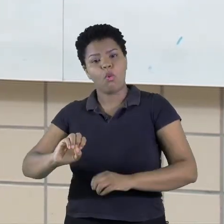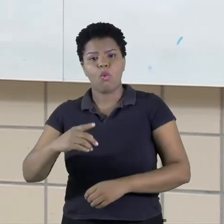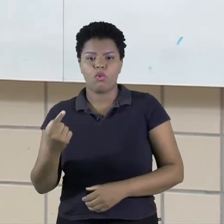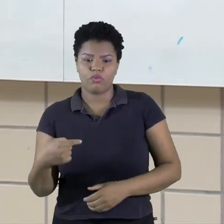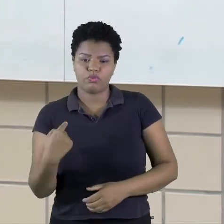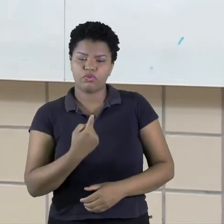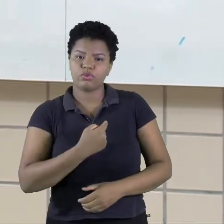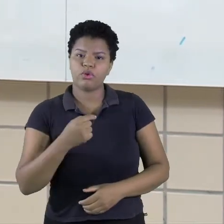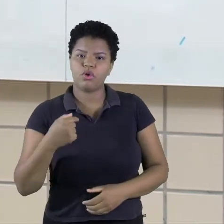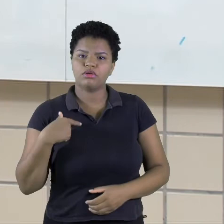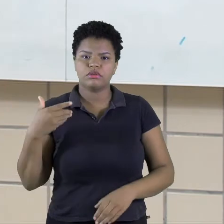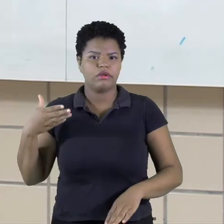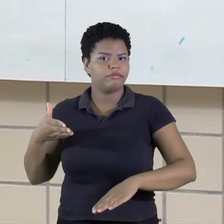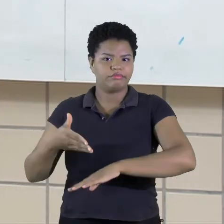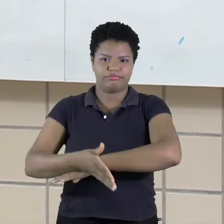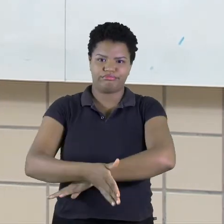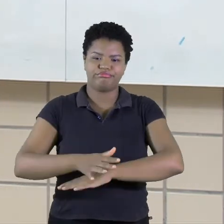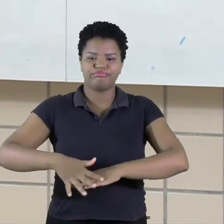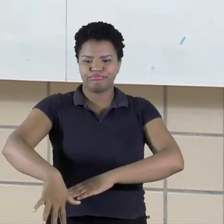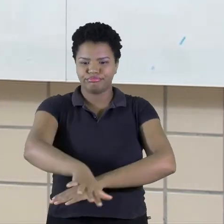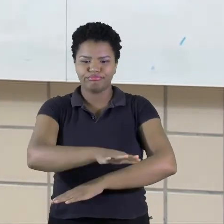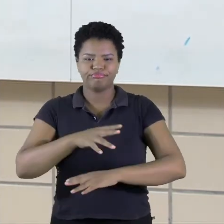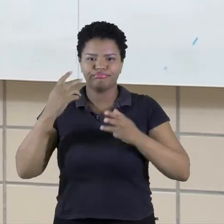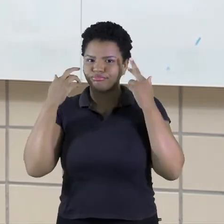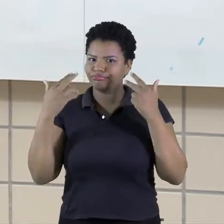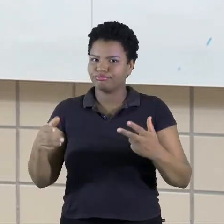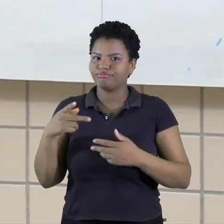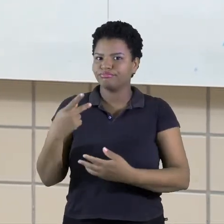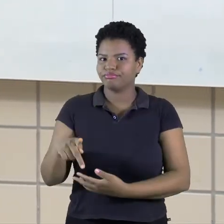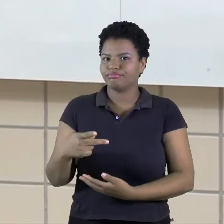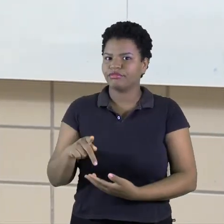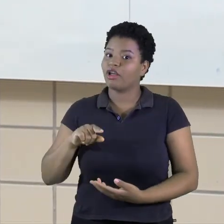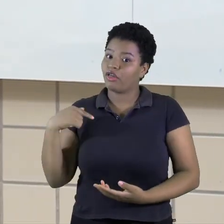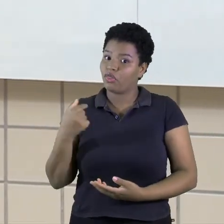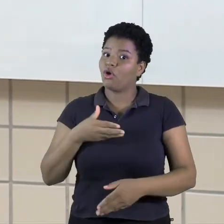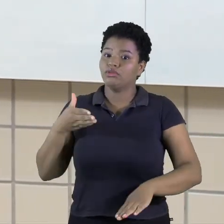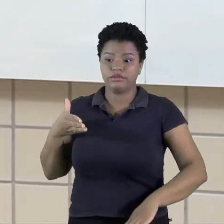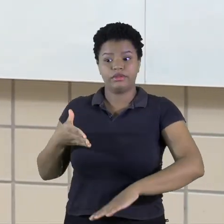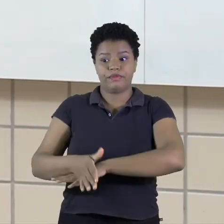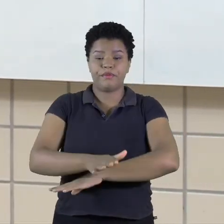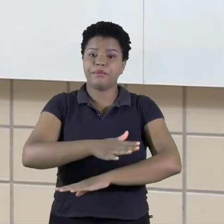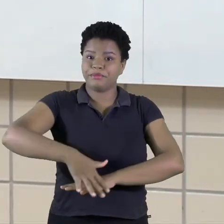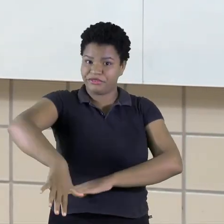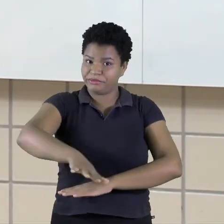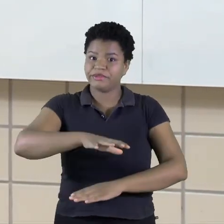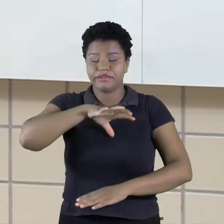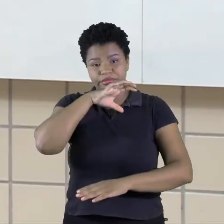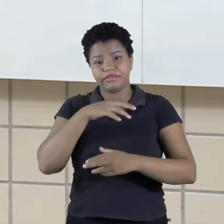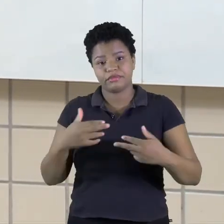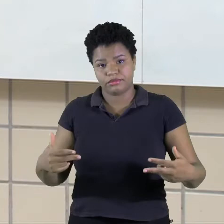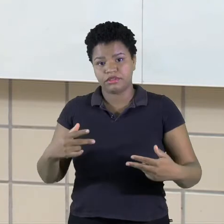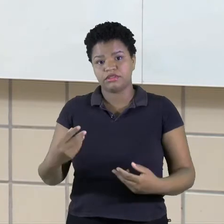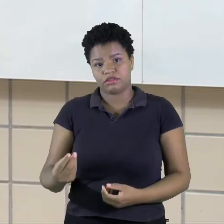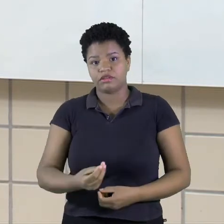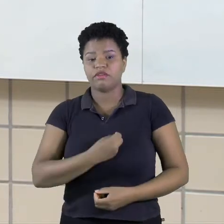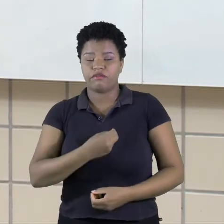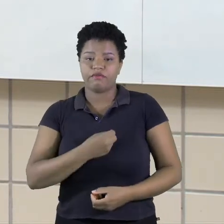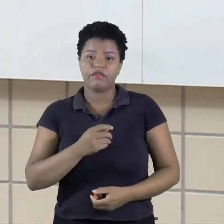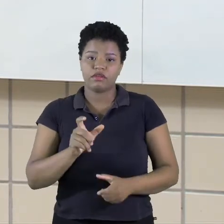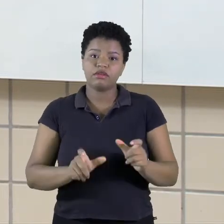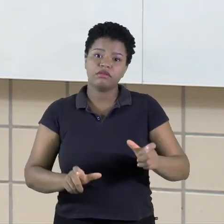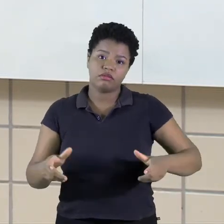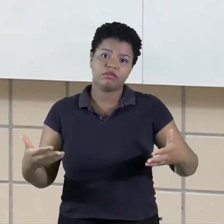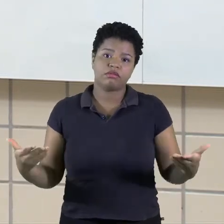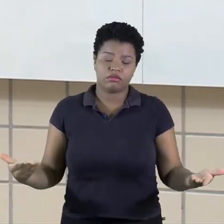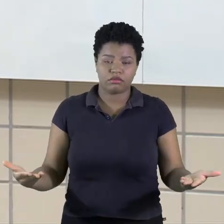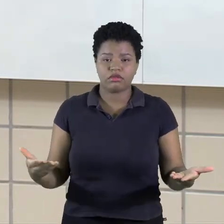dela? Nossa, né? Nós estamos invadindo o espaço dos animais ali, daqueles seres vivos. Então, a gente tem que tomar